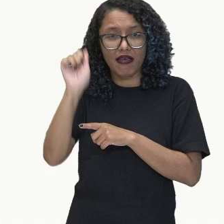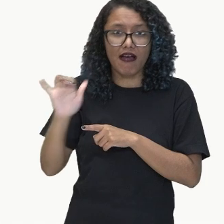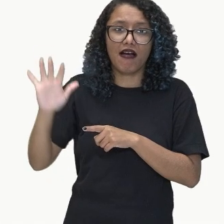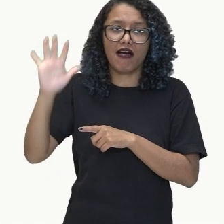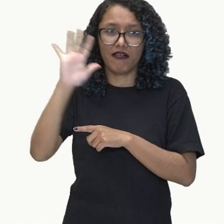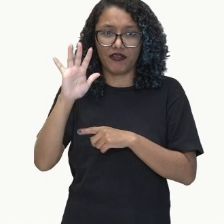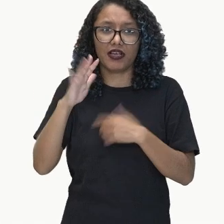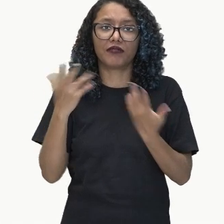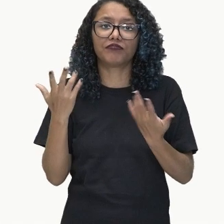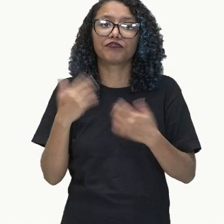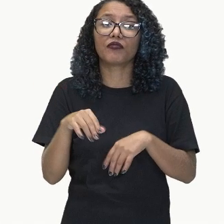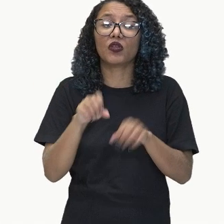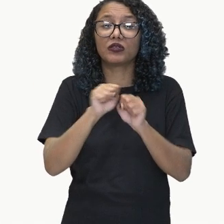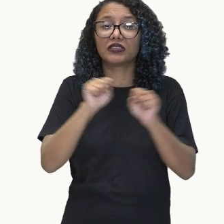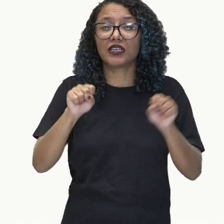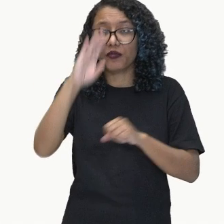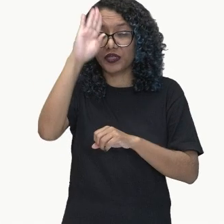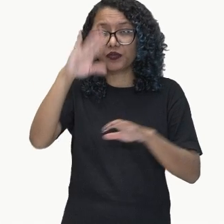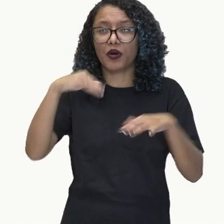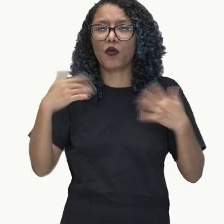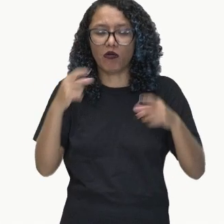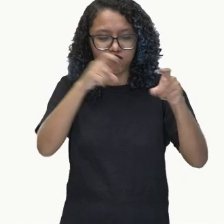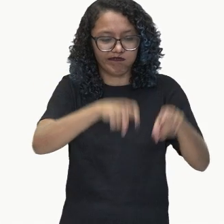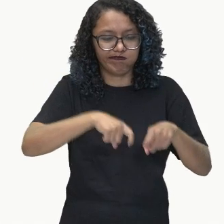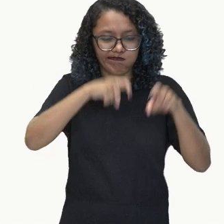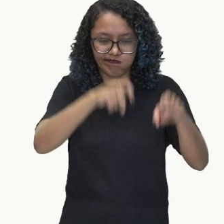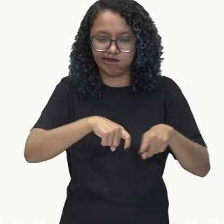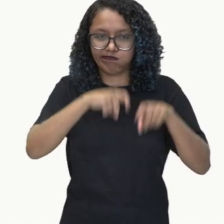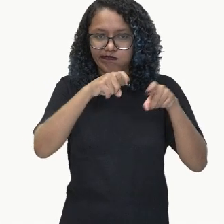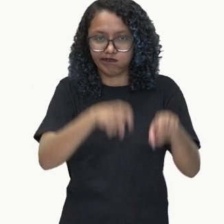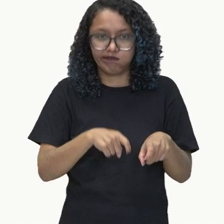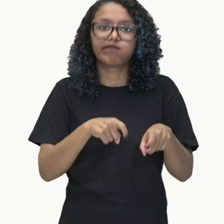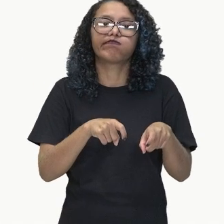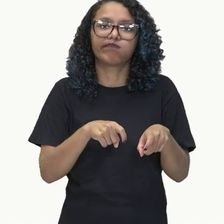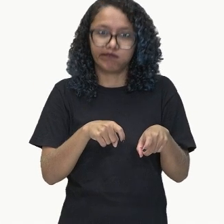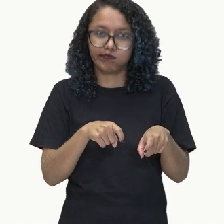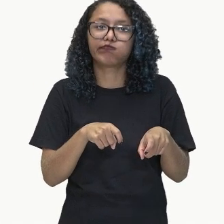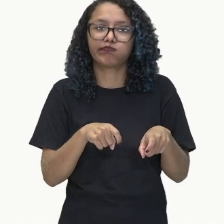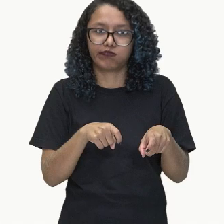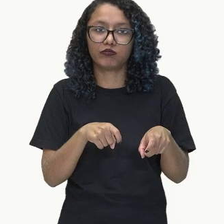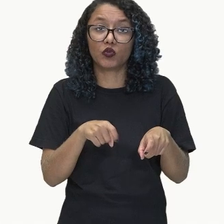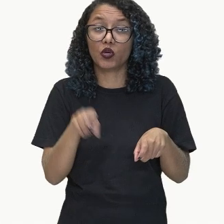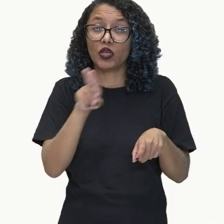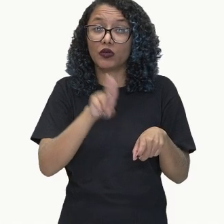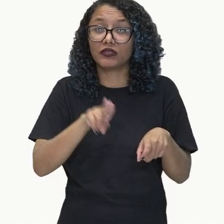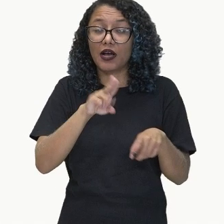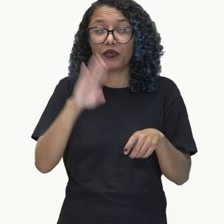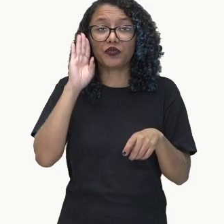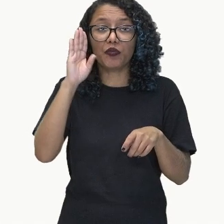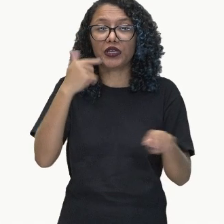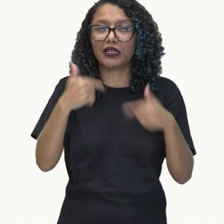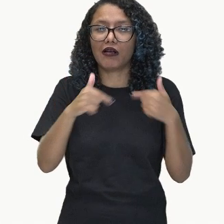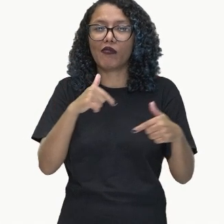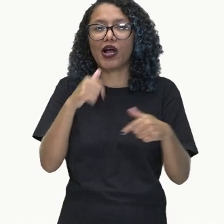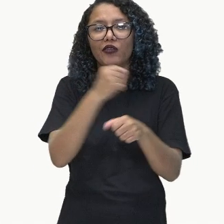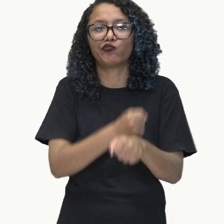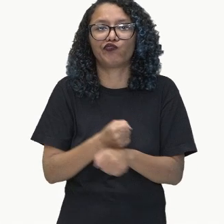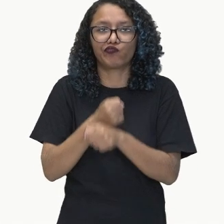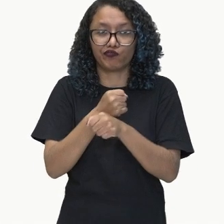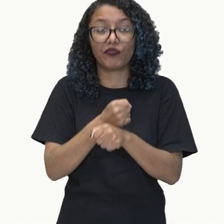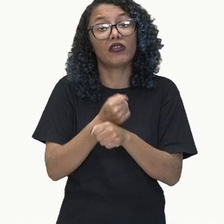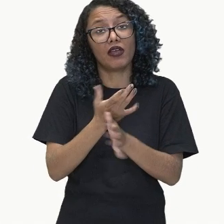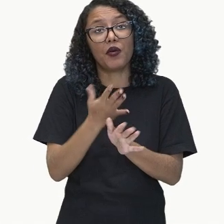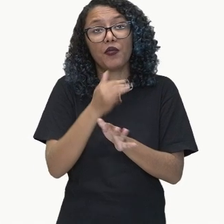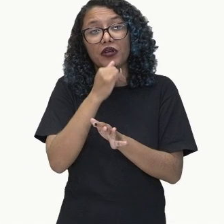principal atividade, que era a monocultura, através de latifúndios, utilizando a mão de obra escrava. Lembramos da nossa